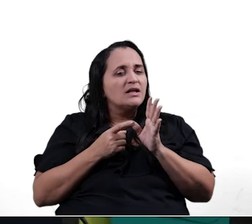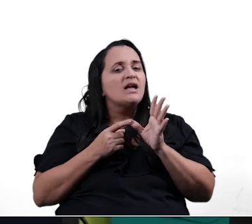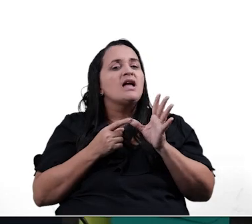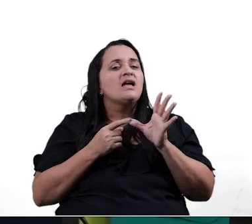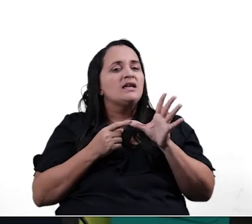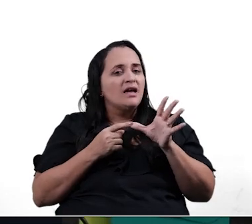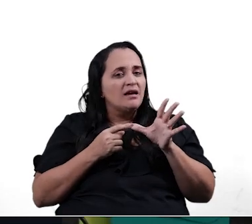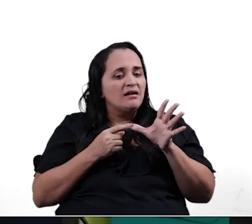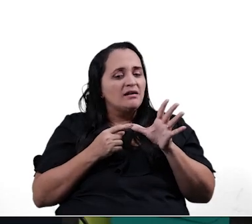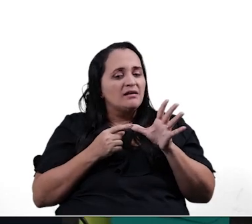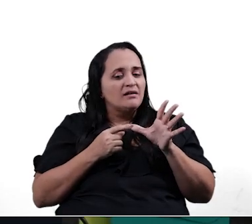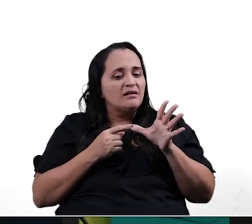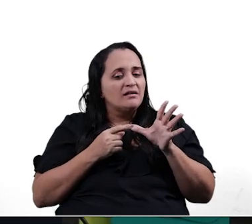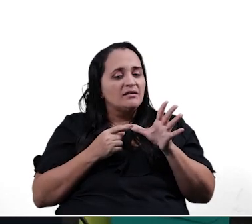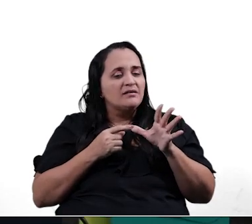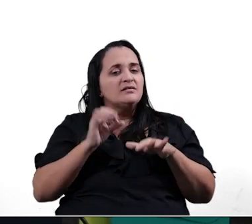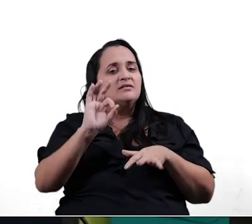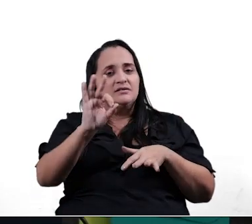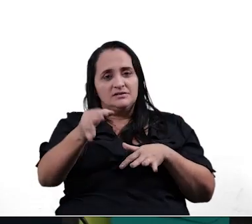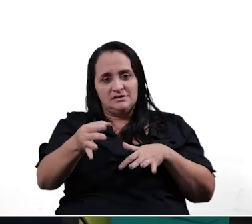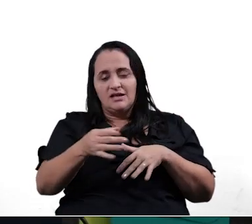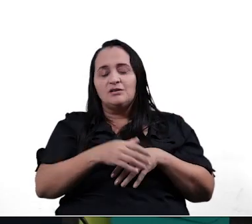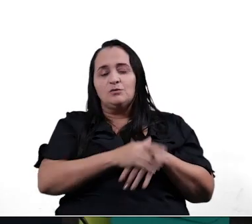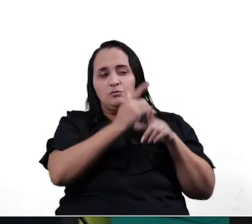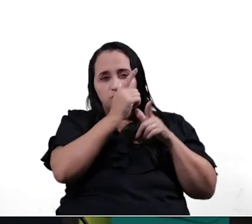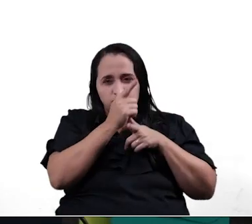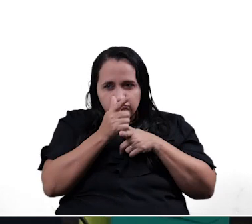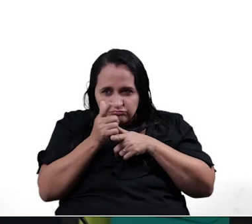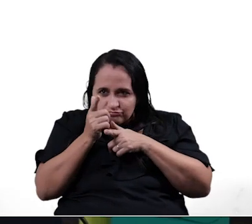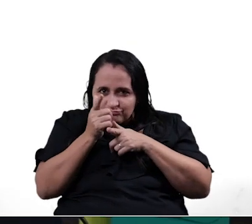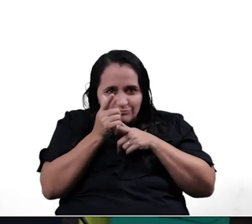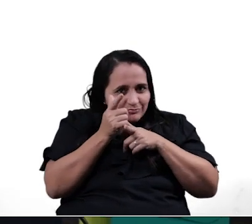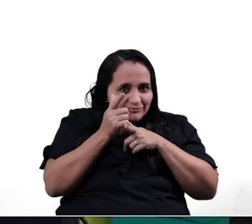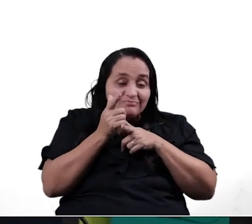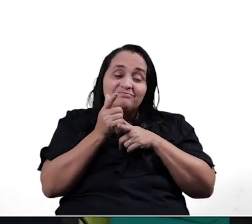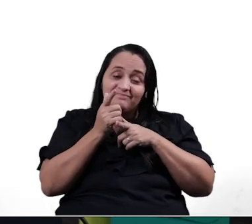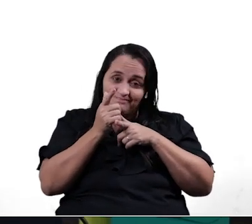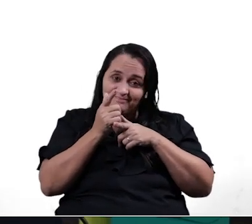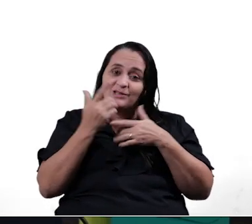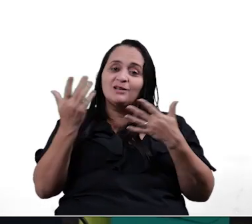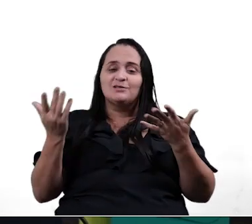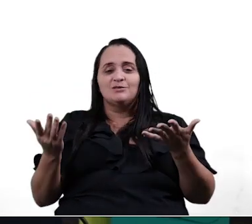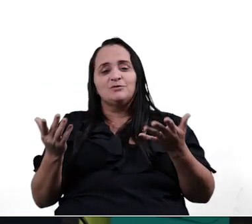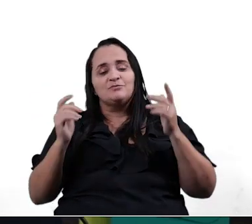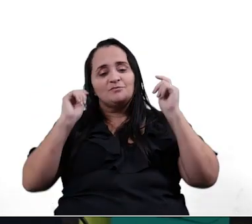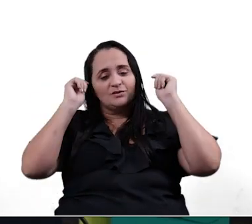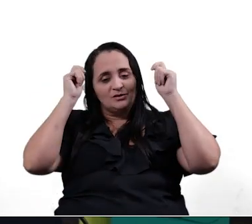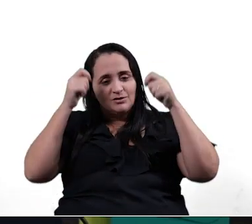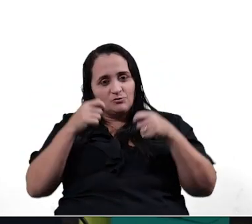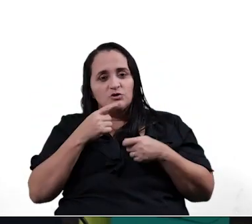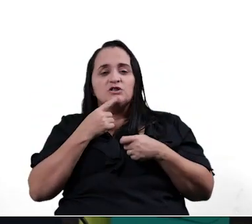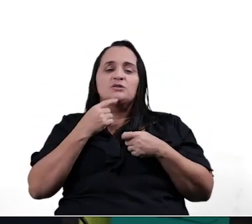dessa história? Isso mesmo, o caçador. Então, aqui temos a Chapeuzinho Vermelho, a mamãe